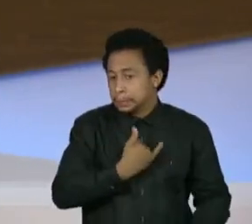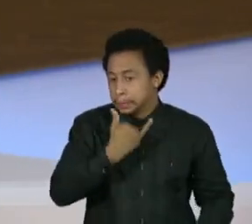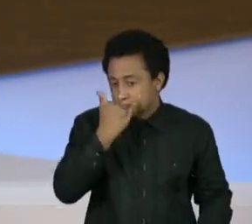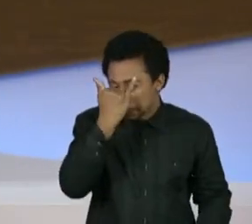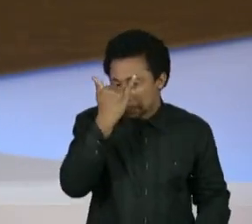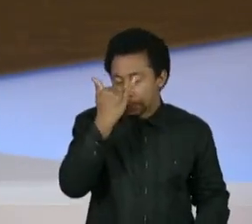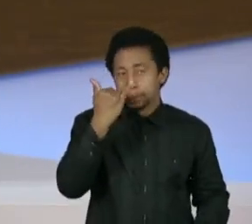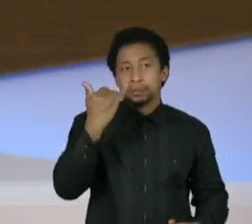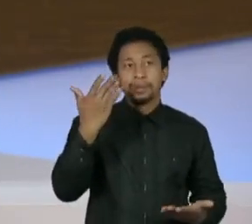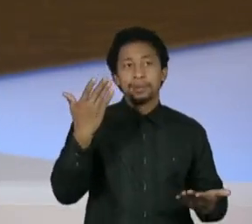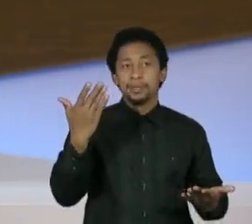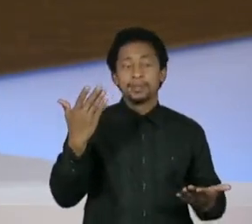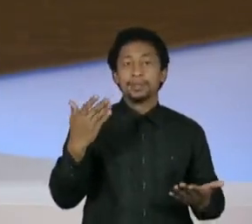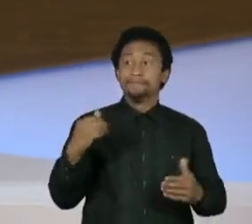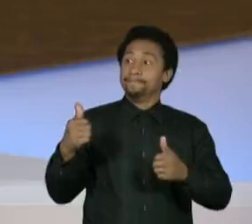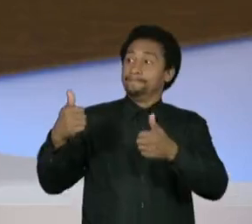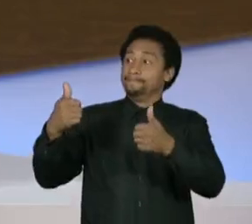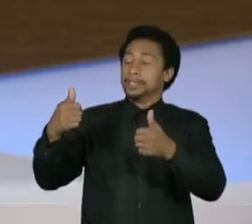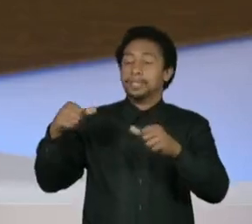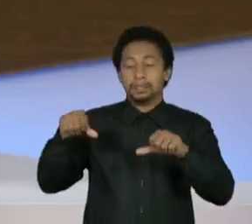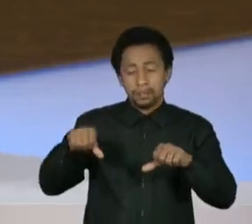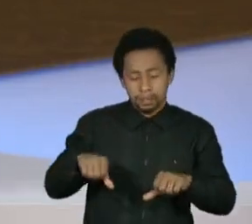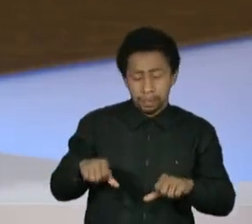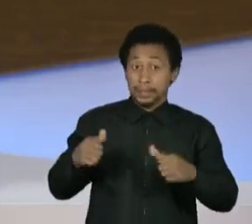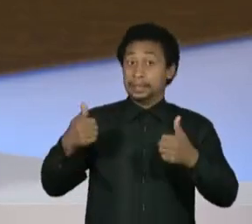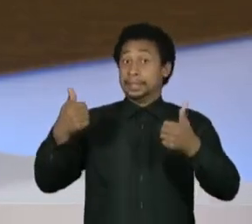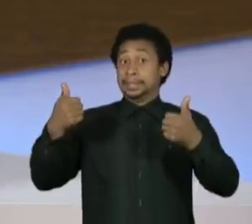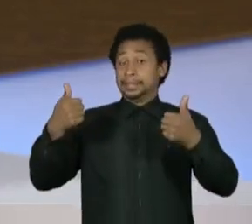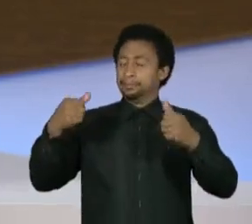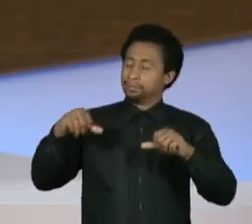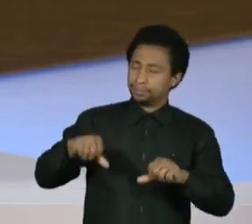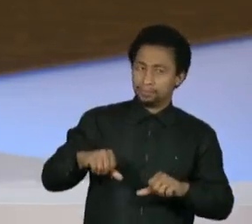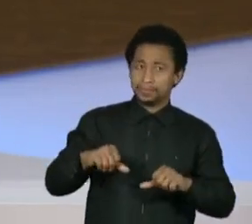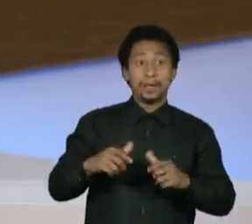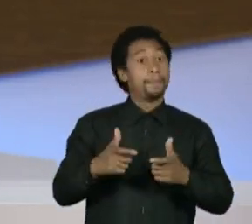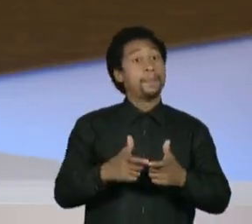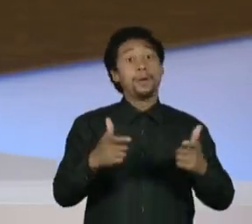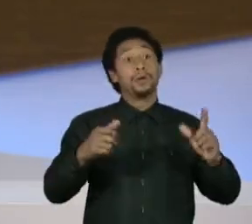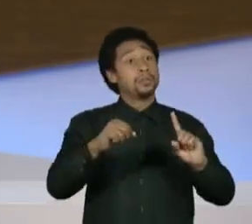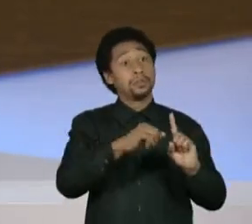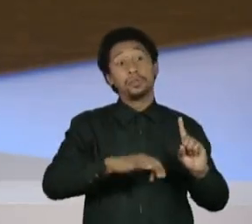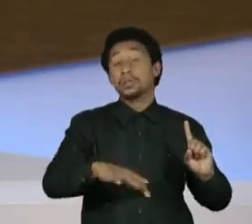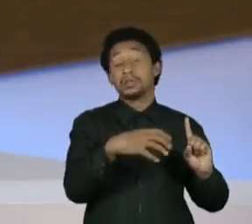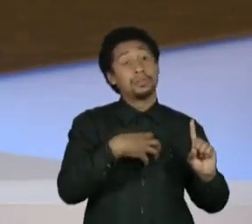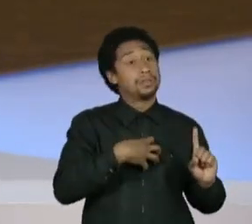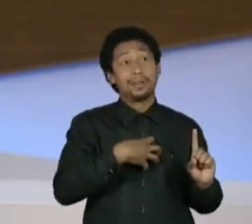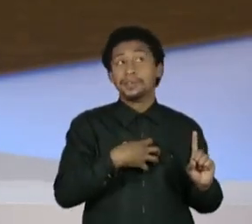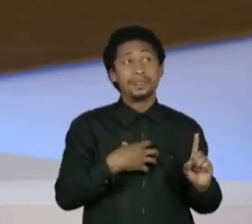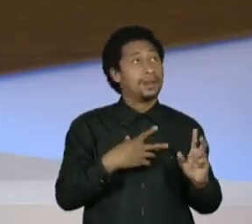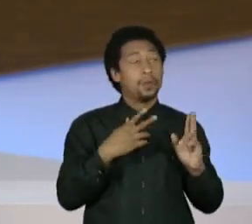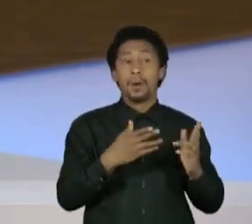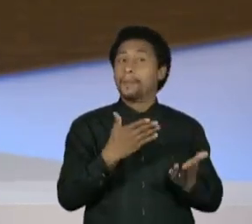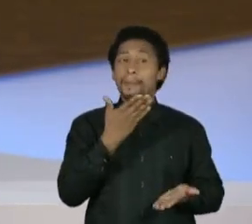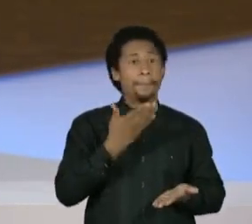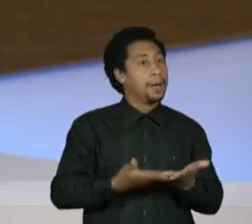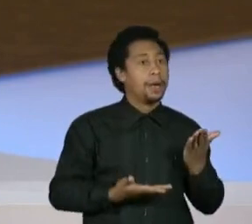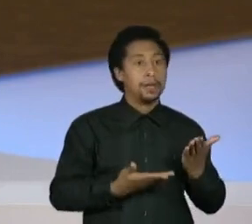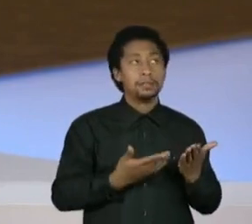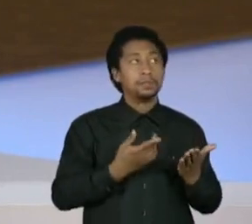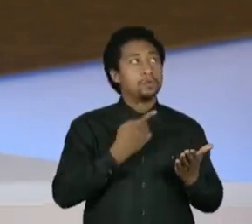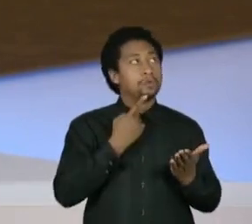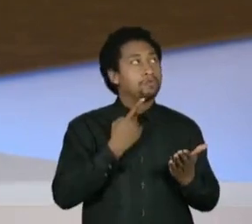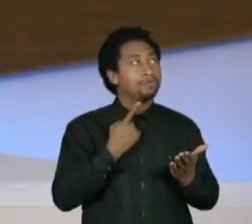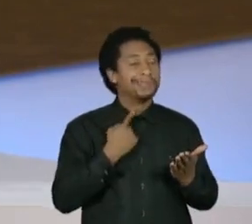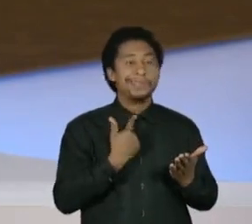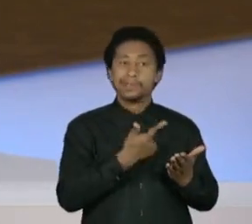da nossa sociedade entende como uma fraqueza como uma derrota como até uma falta de vontade ou